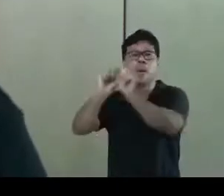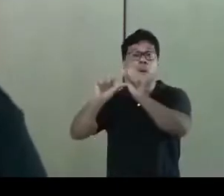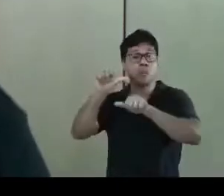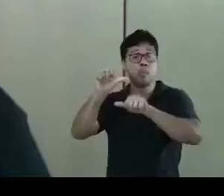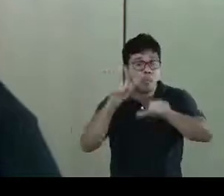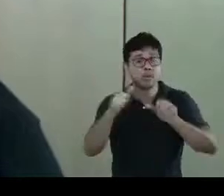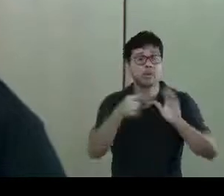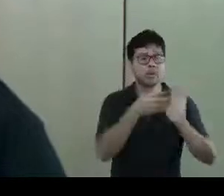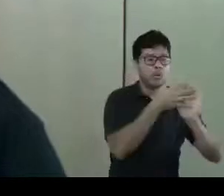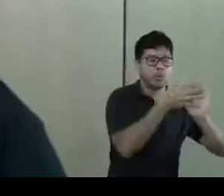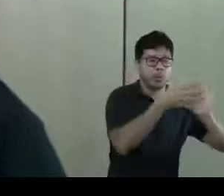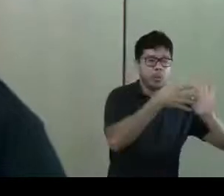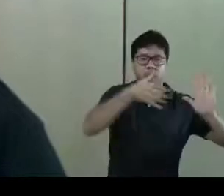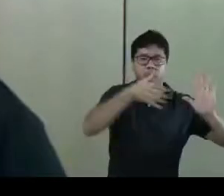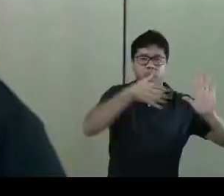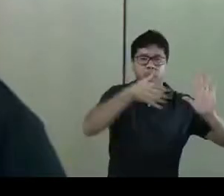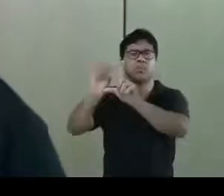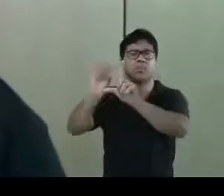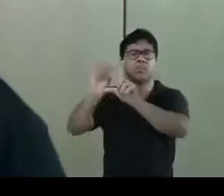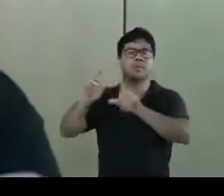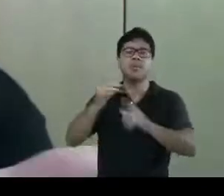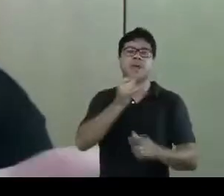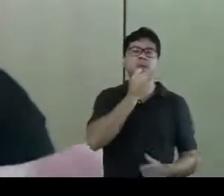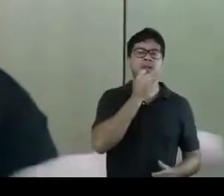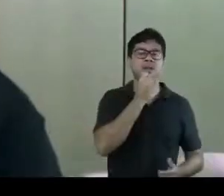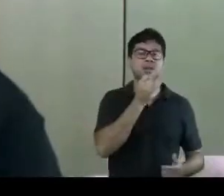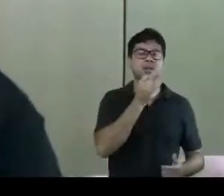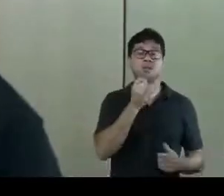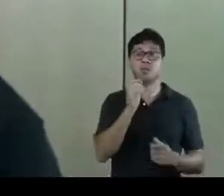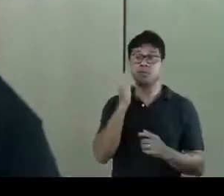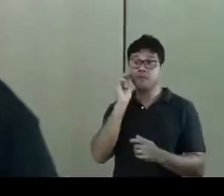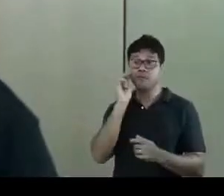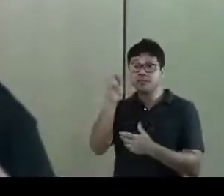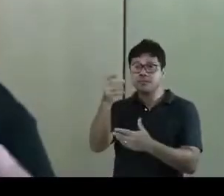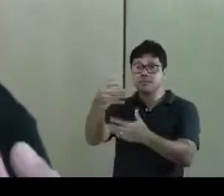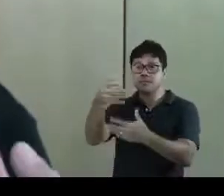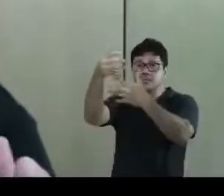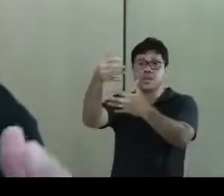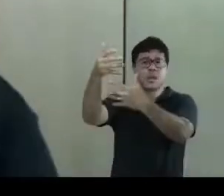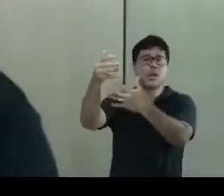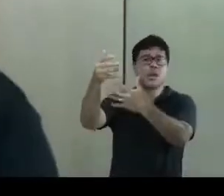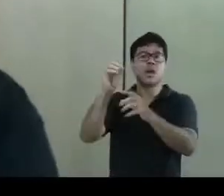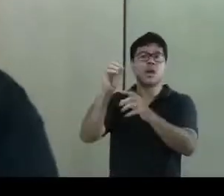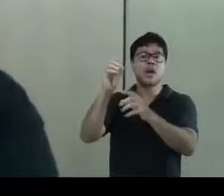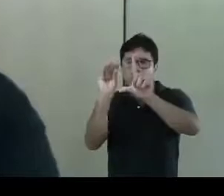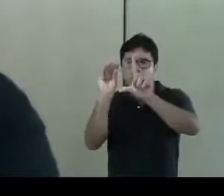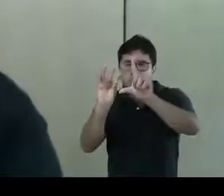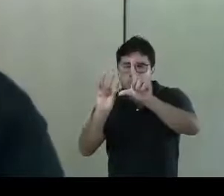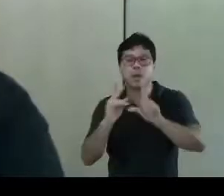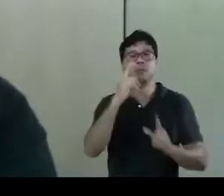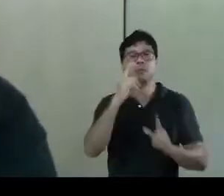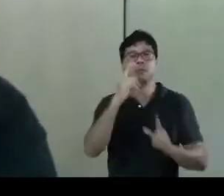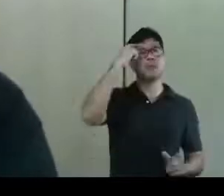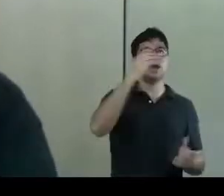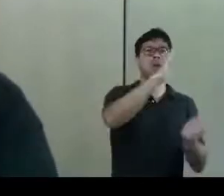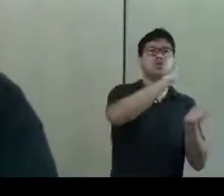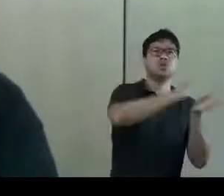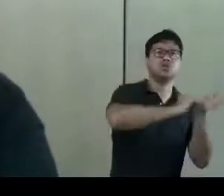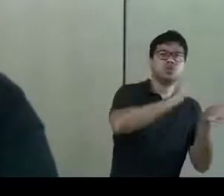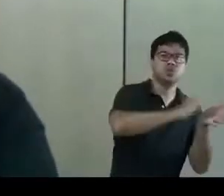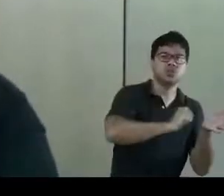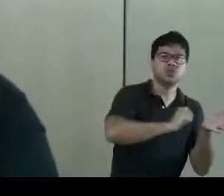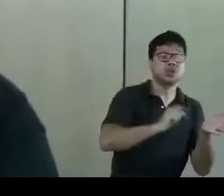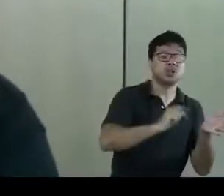mosaica, né, de uma escrita muito mais, digamos, de superfície, no sentido que a gente está tirando, aí